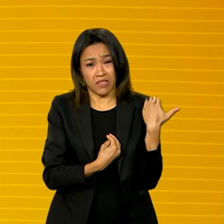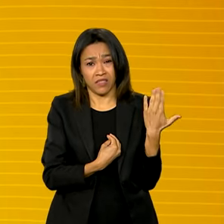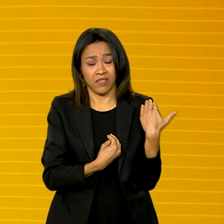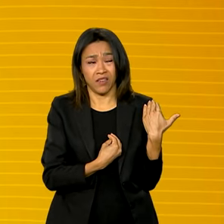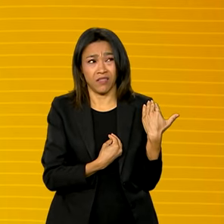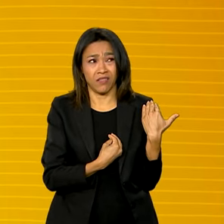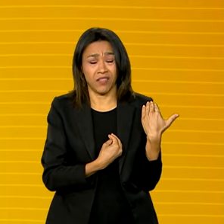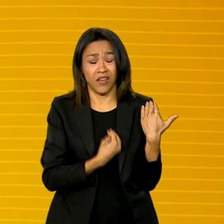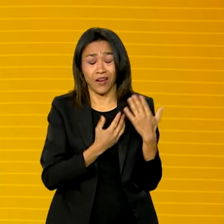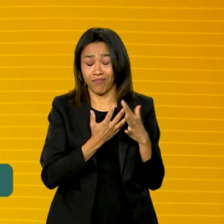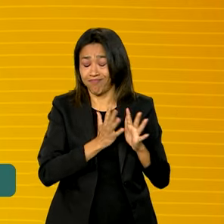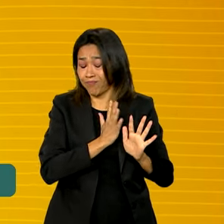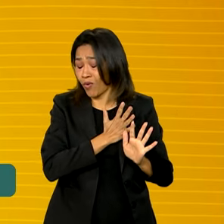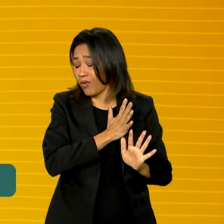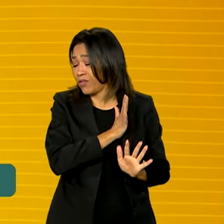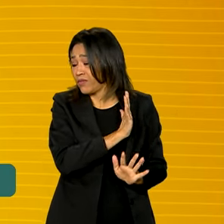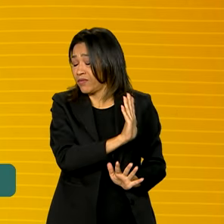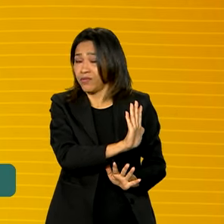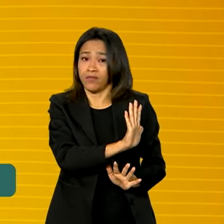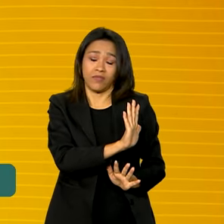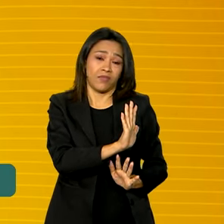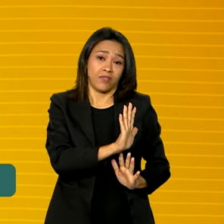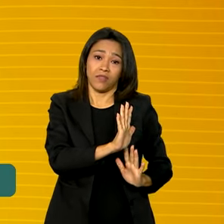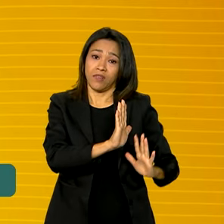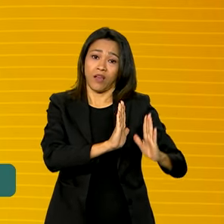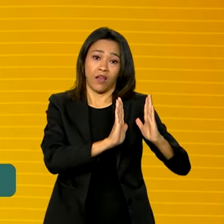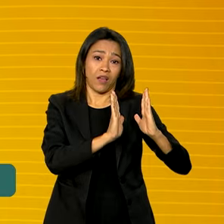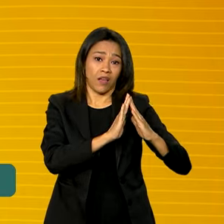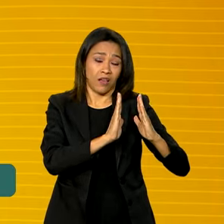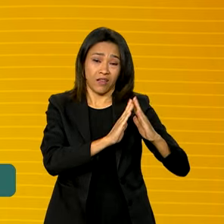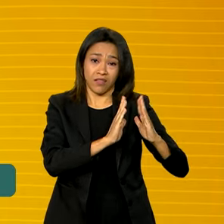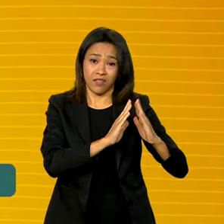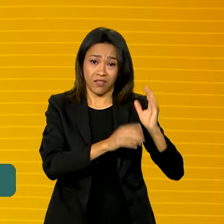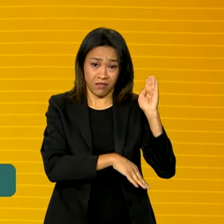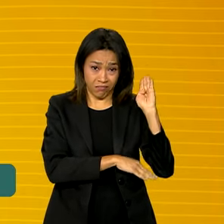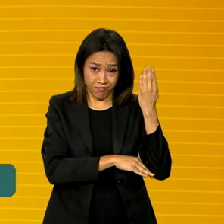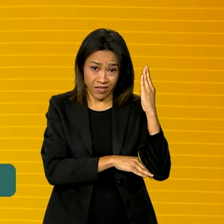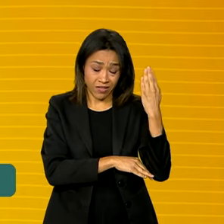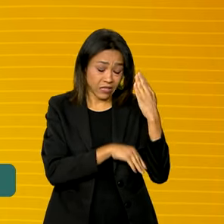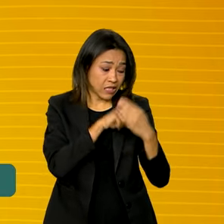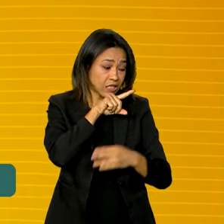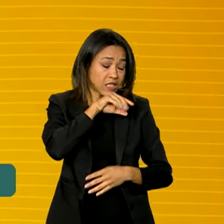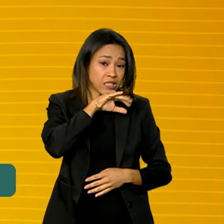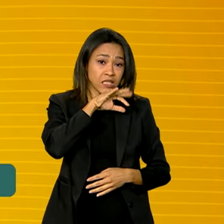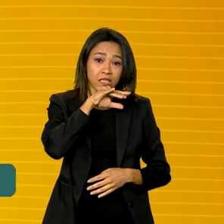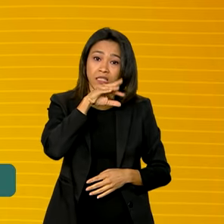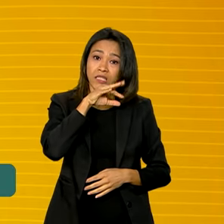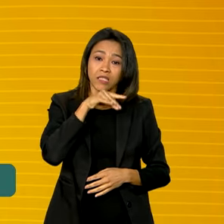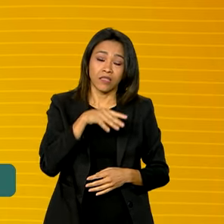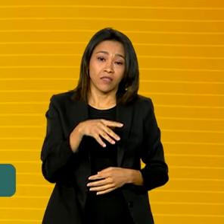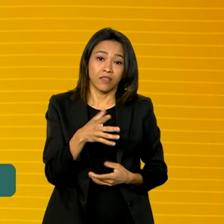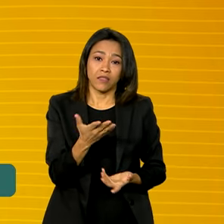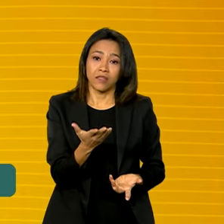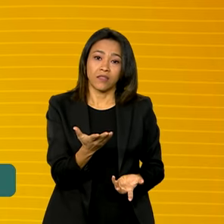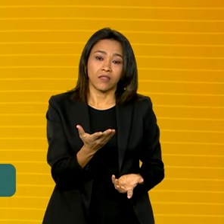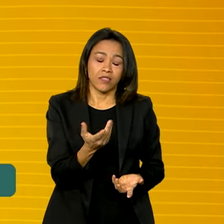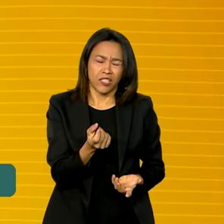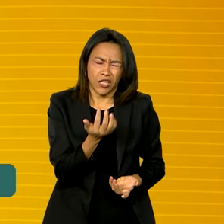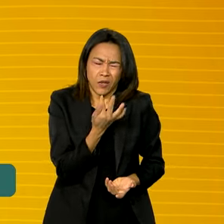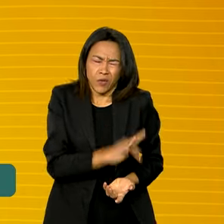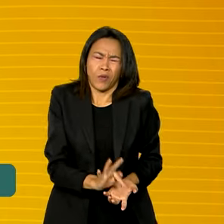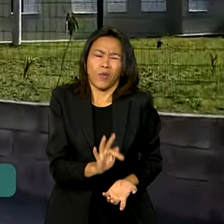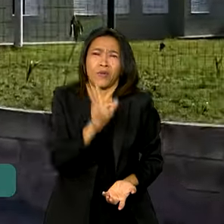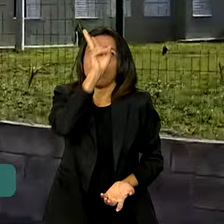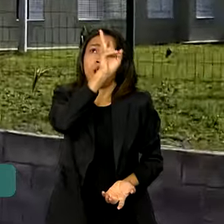vamos dizer, um caos. A gente vivia numa situação que era bem... que chega até doer de